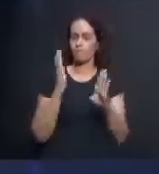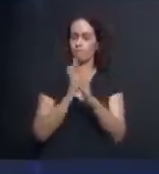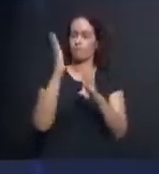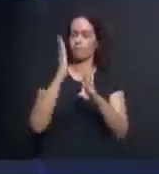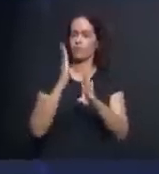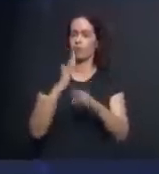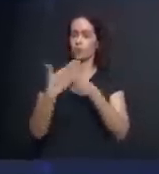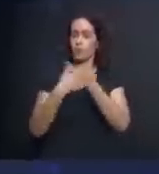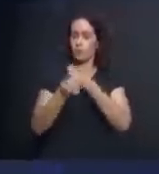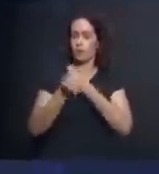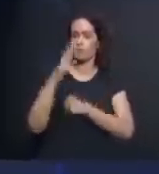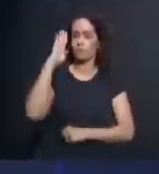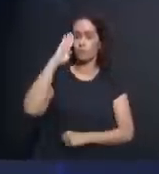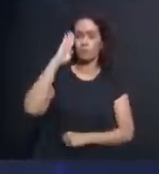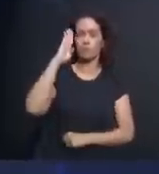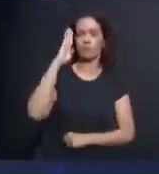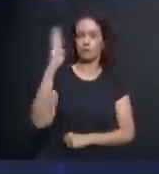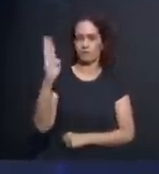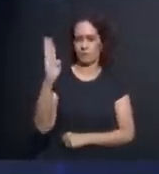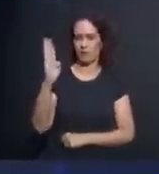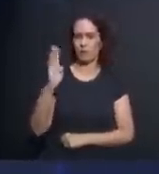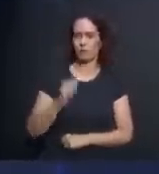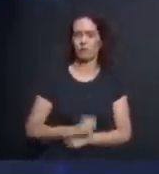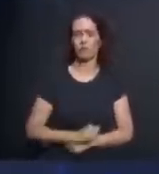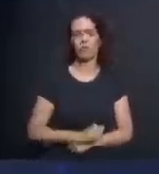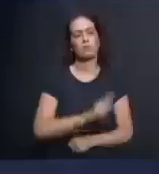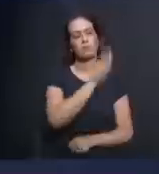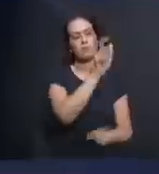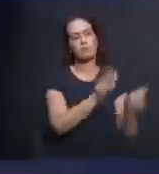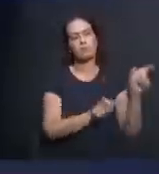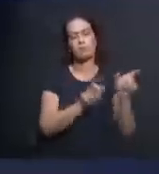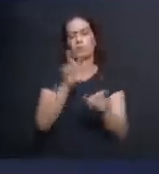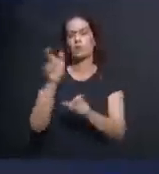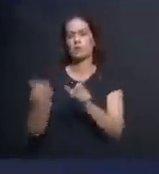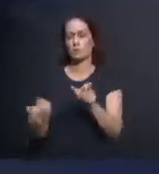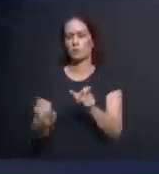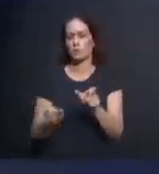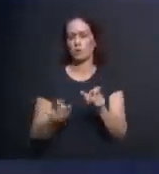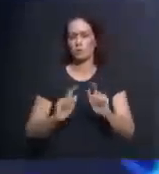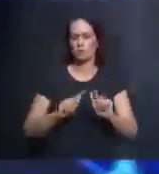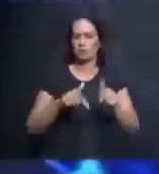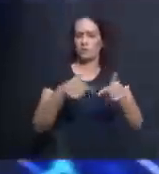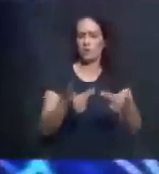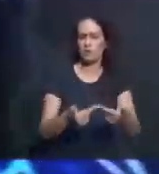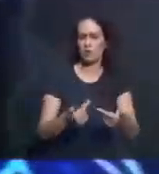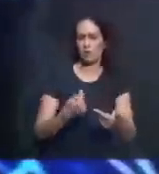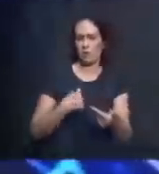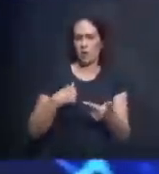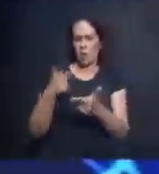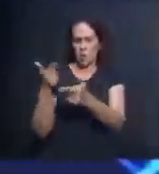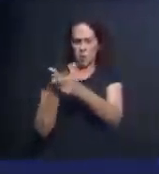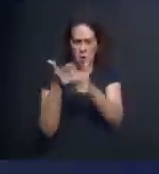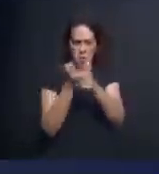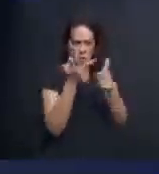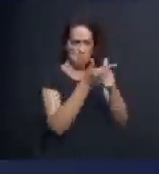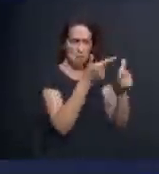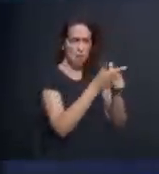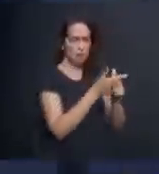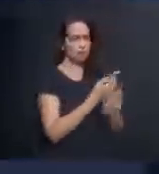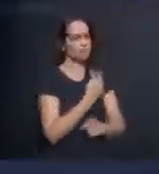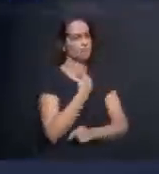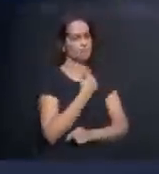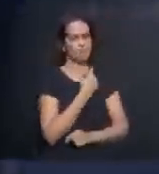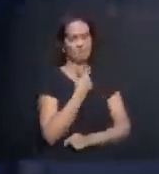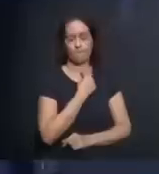desprezar o que as outras pessoas estão fazendo. Não despreze, não xingue o que os outros fazem. E não também